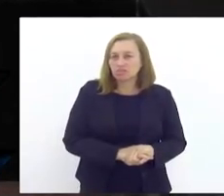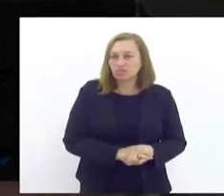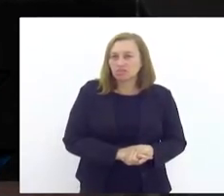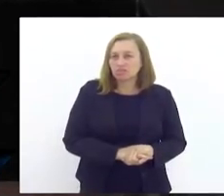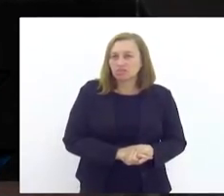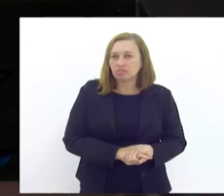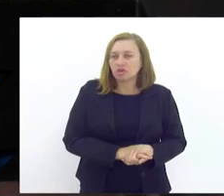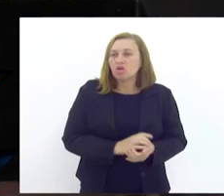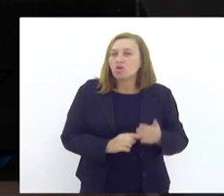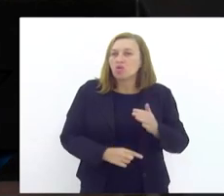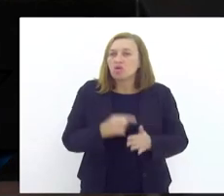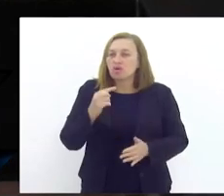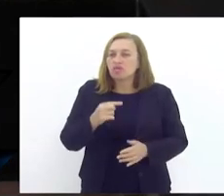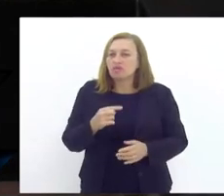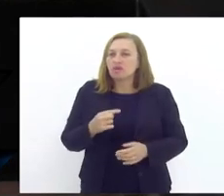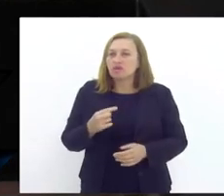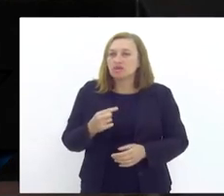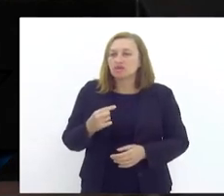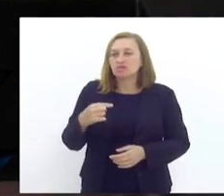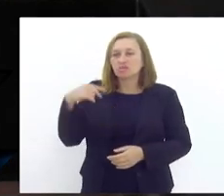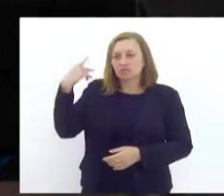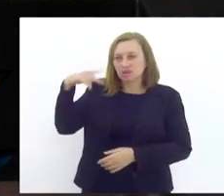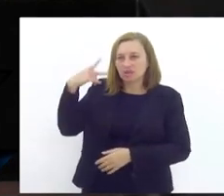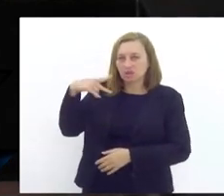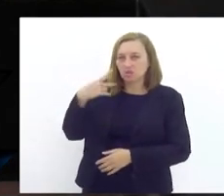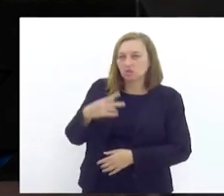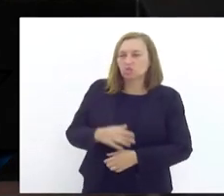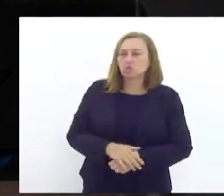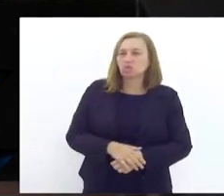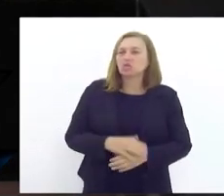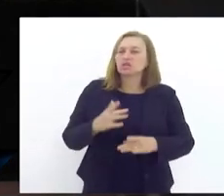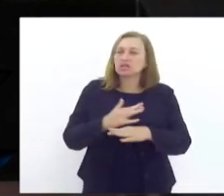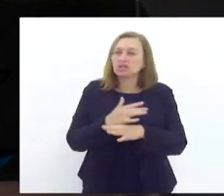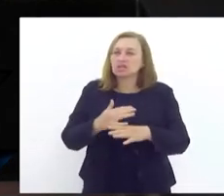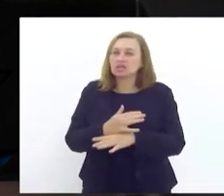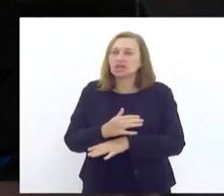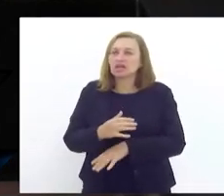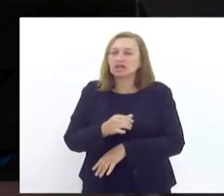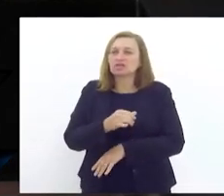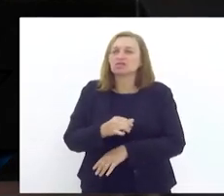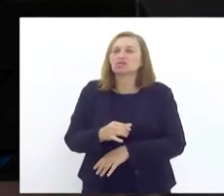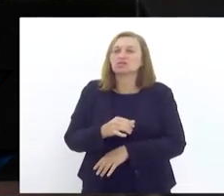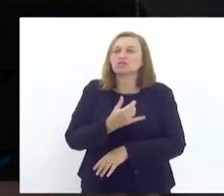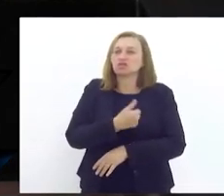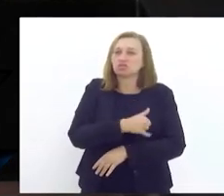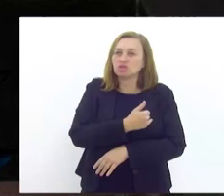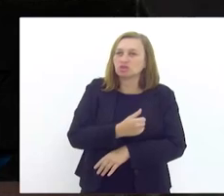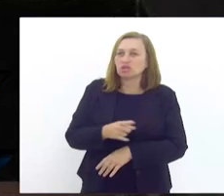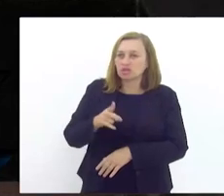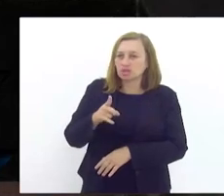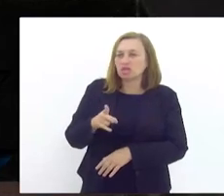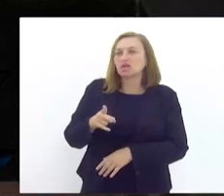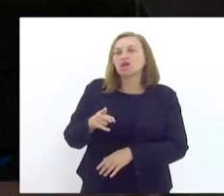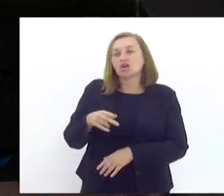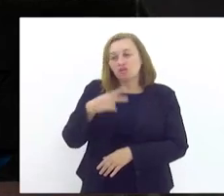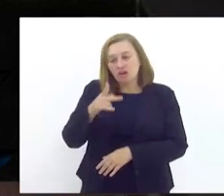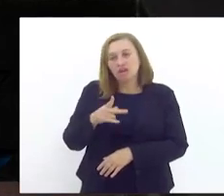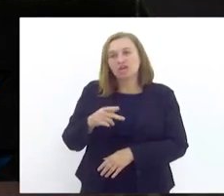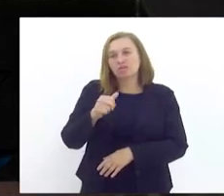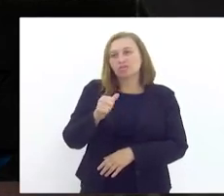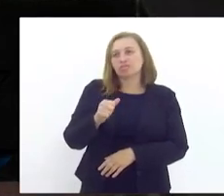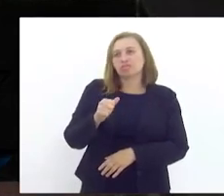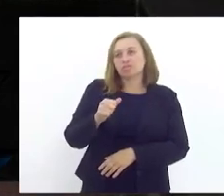uma vez eu era vereador na cidade de São João de Meriti e ele era o prefeito eu falei Prefeito